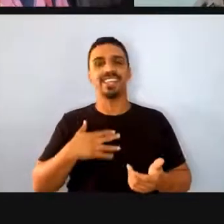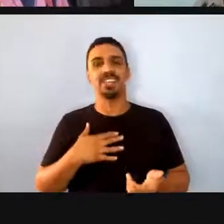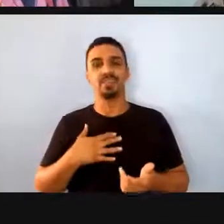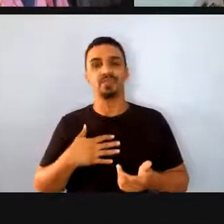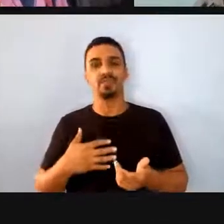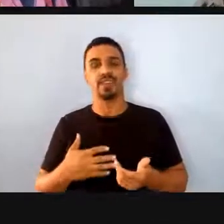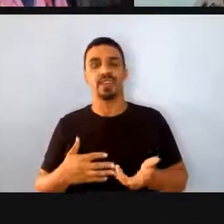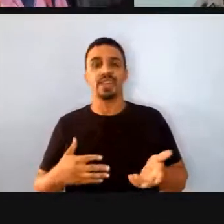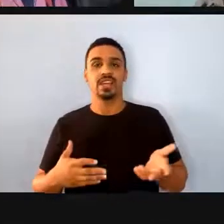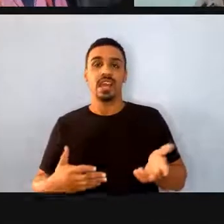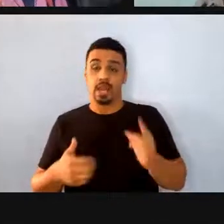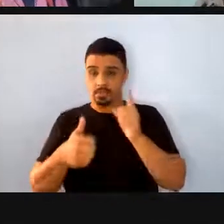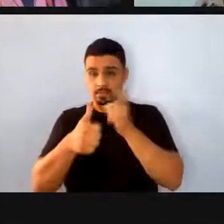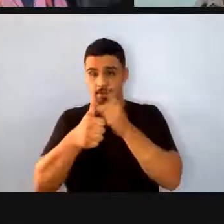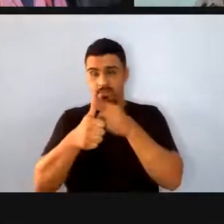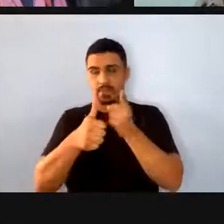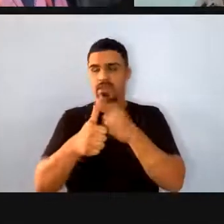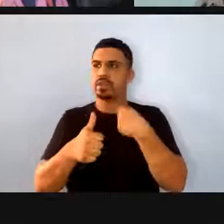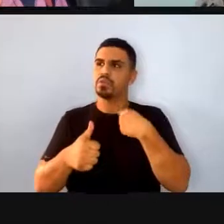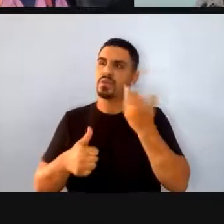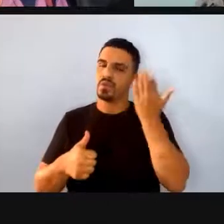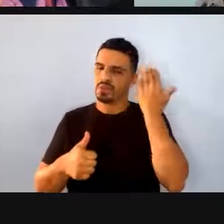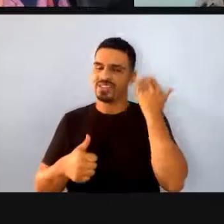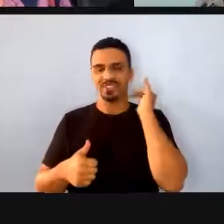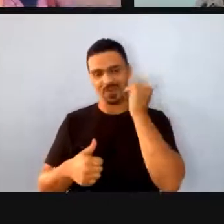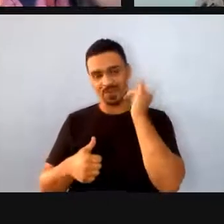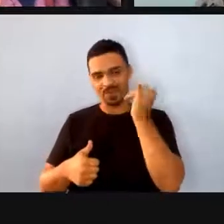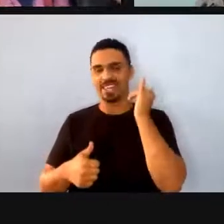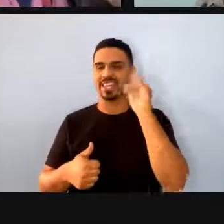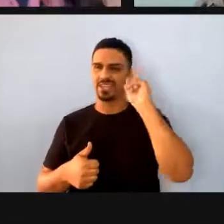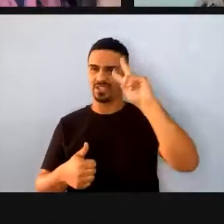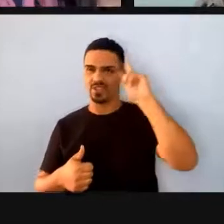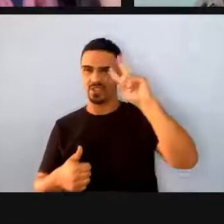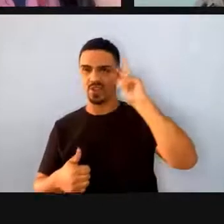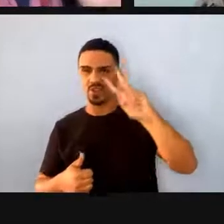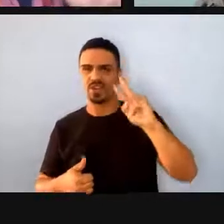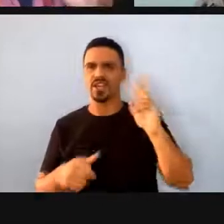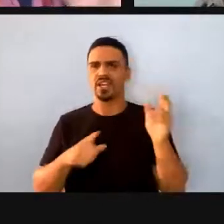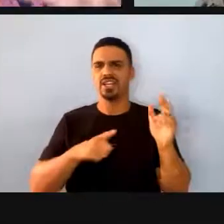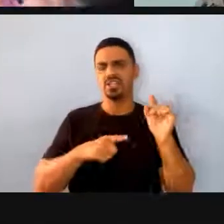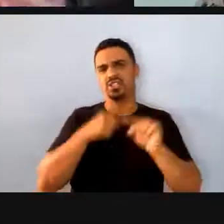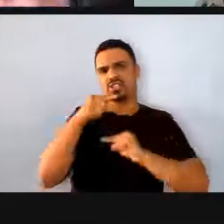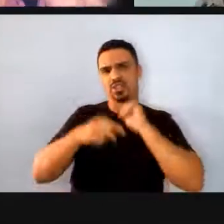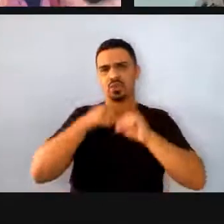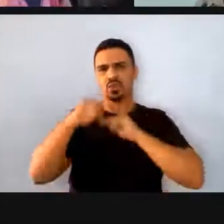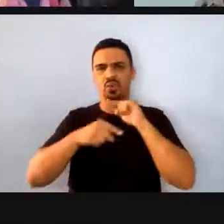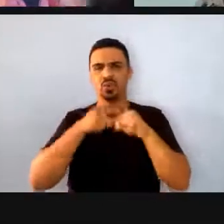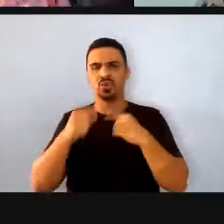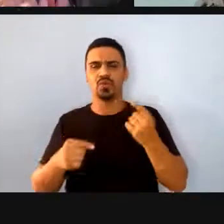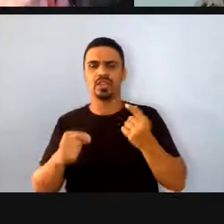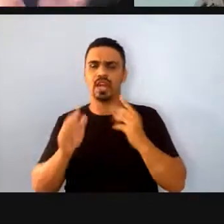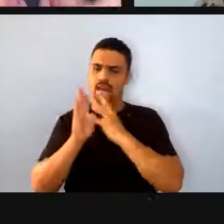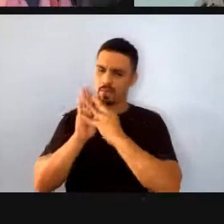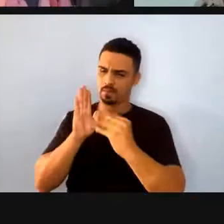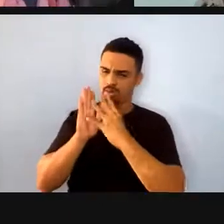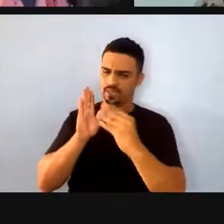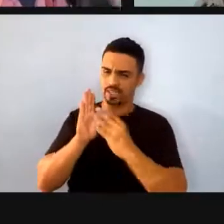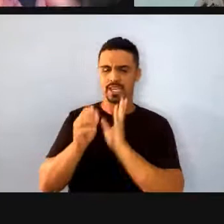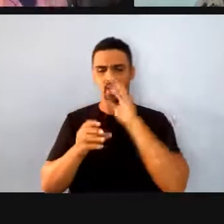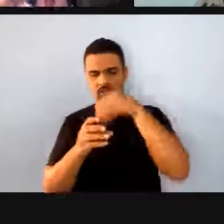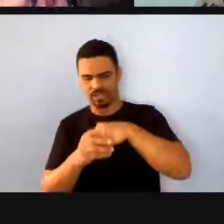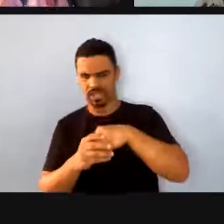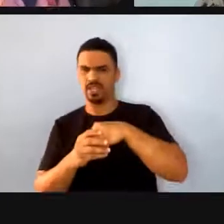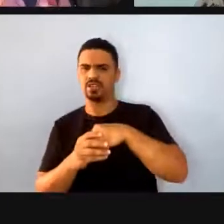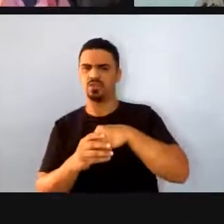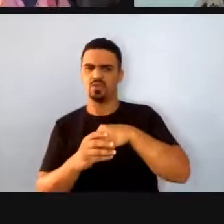para mim, primeiro, perceber, lembra que eu contei a historinha lá no começo, que tipo, havia dúvida de que se o modelo adotado na Câmara é único